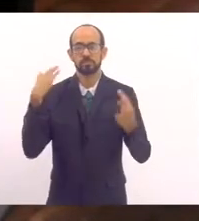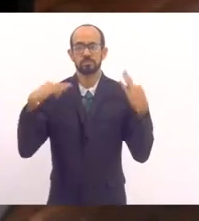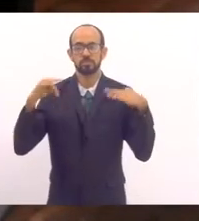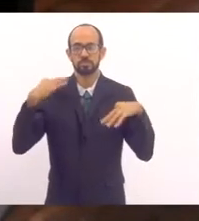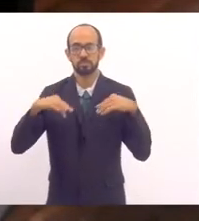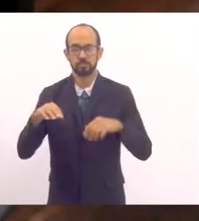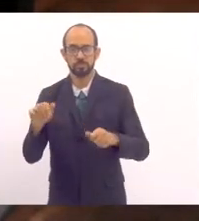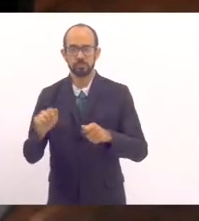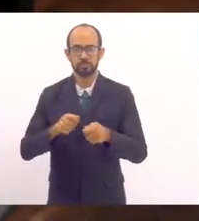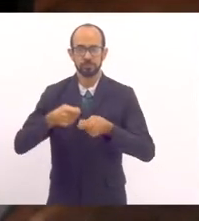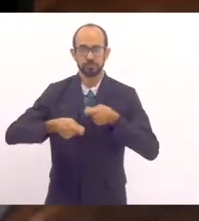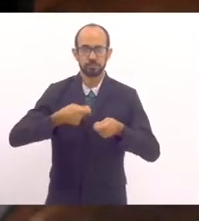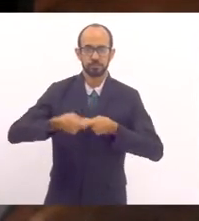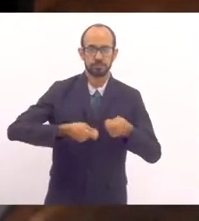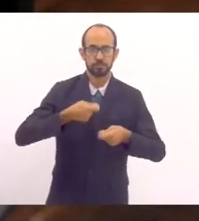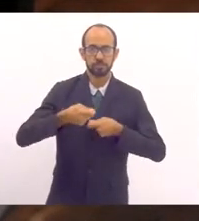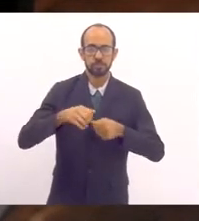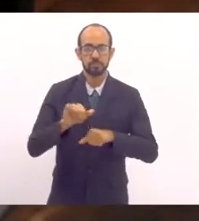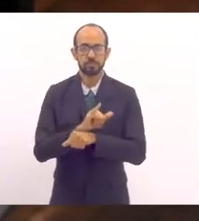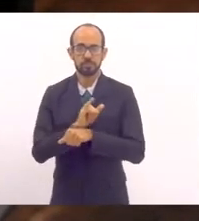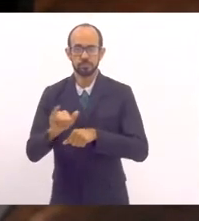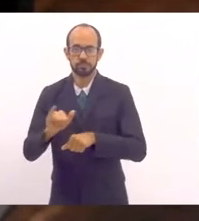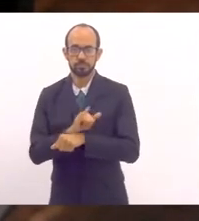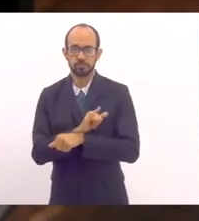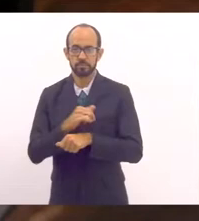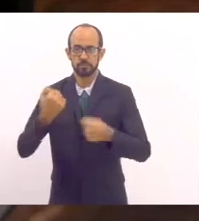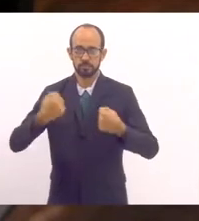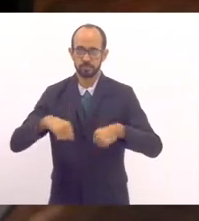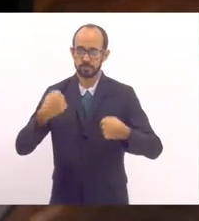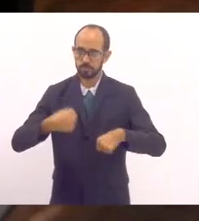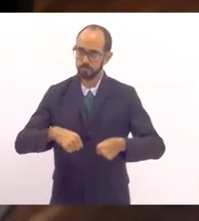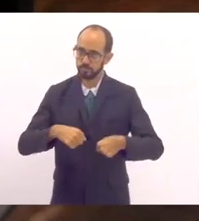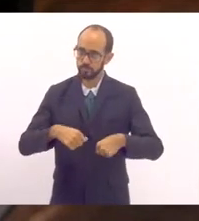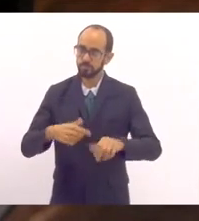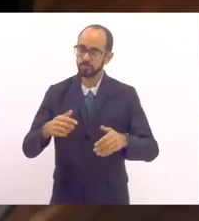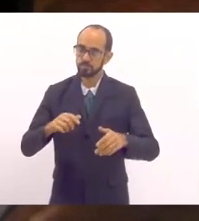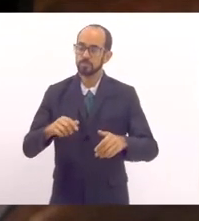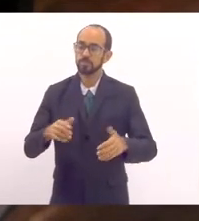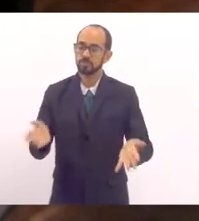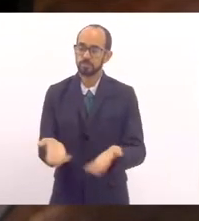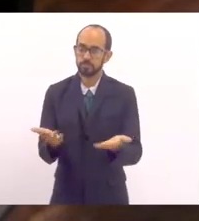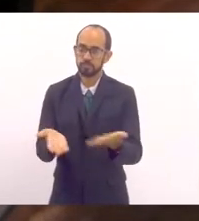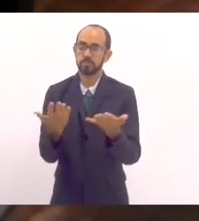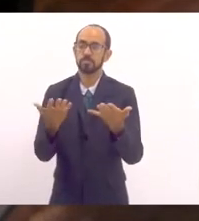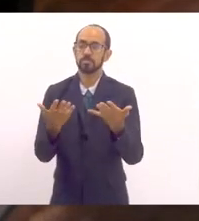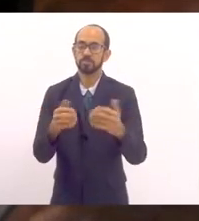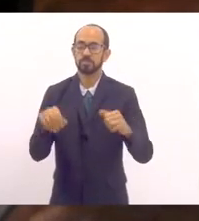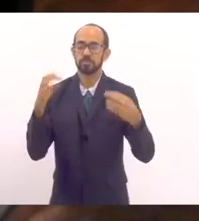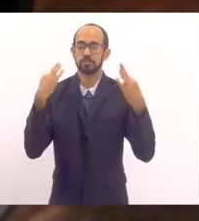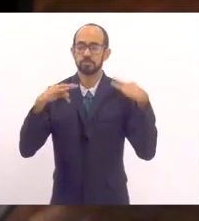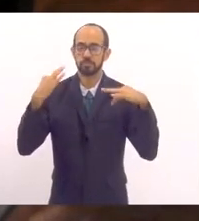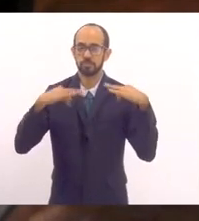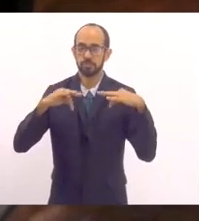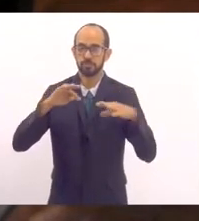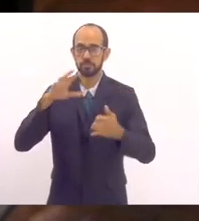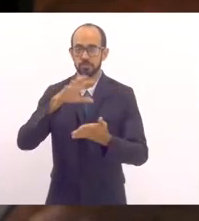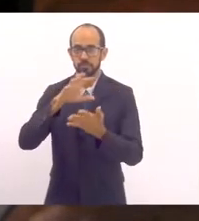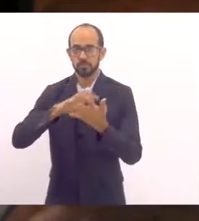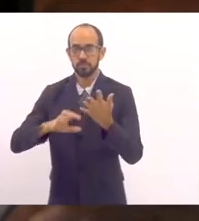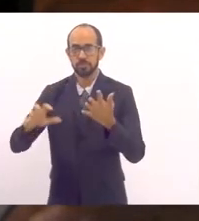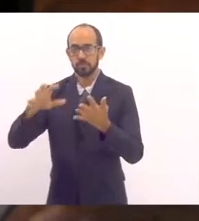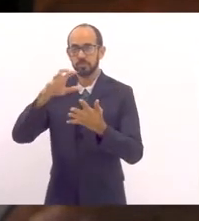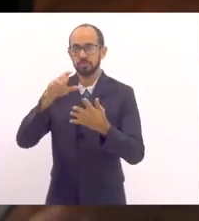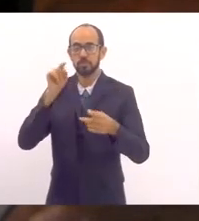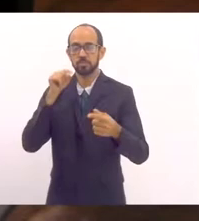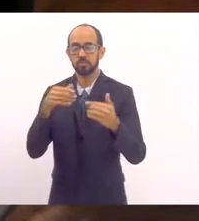levantamento das necessidades locais e regionais, bem como na promoção do turismo regional, de acordo com os objetivos desta